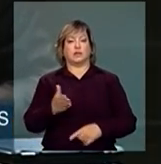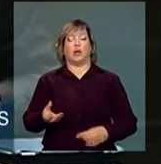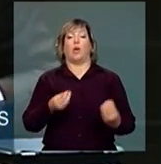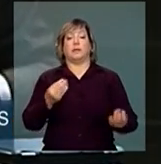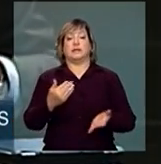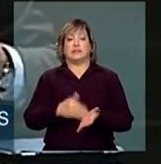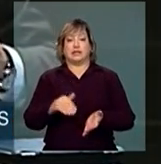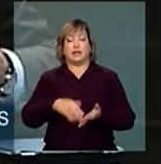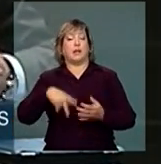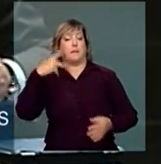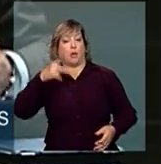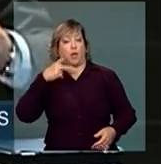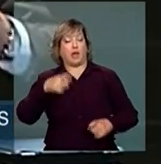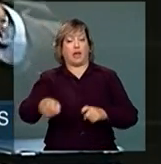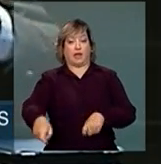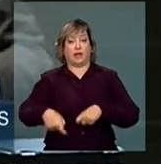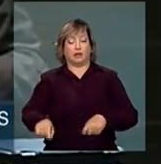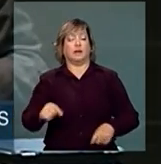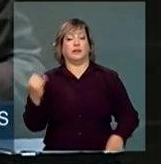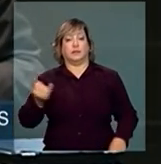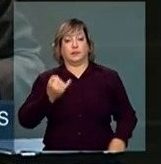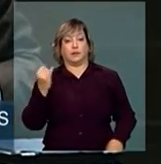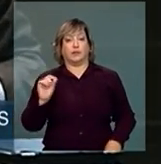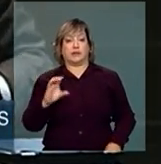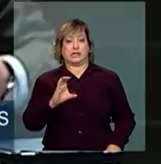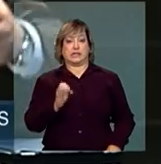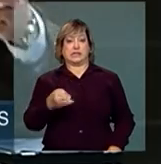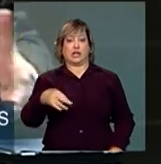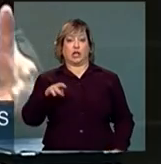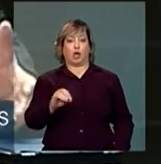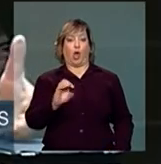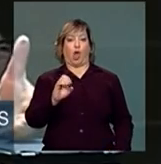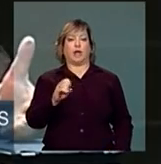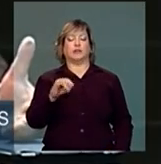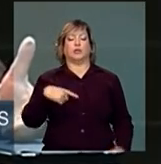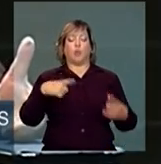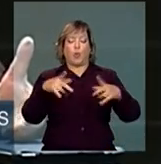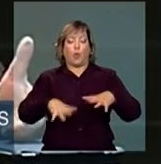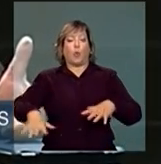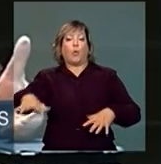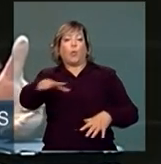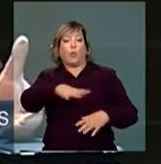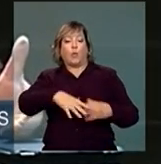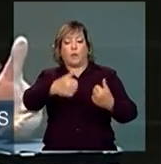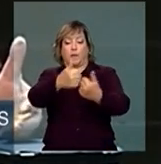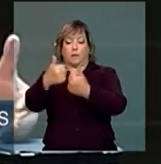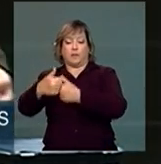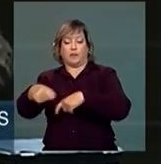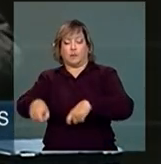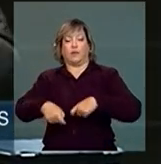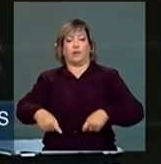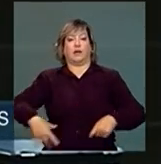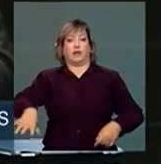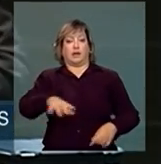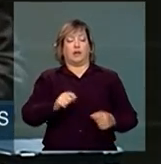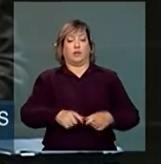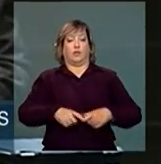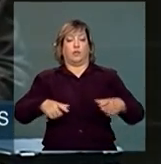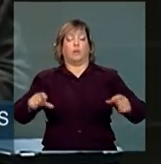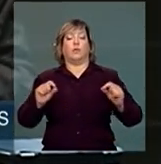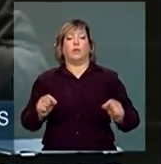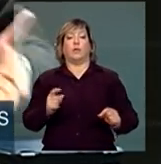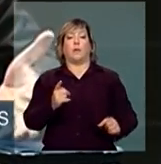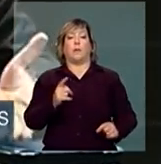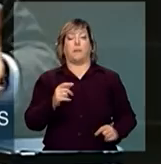Política Agrícola, para que no Centro-Oeste, principalmente, nas regiões de fronteira agrícola, se avance, por exemplo, na produção